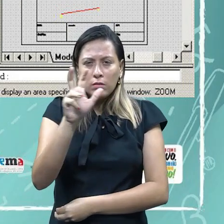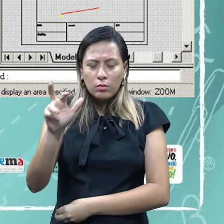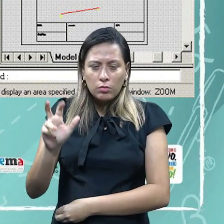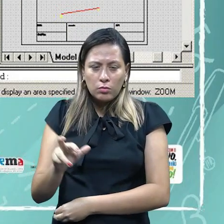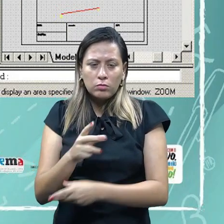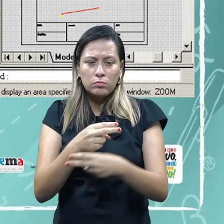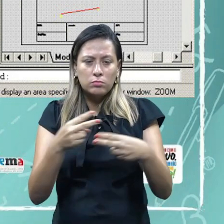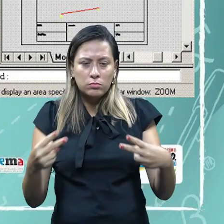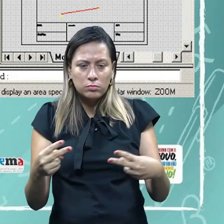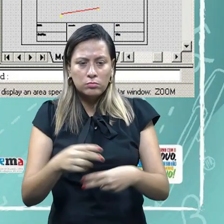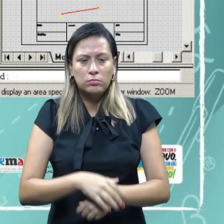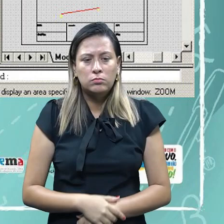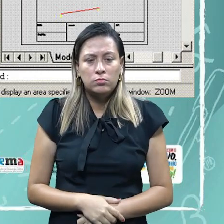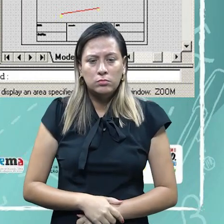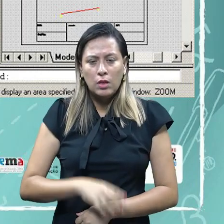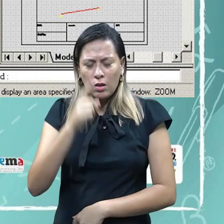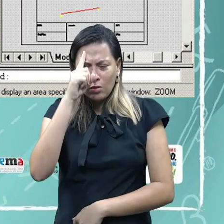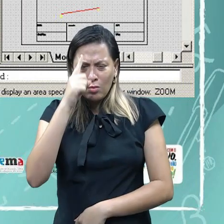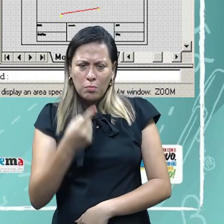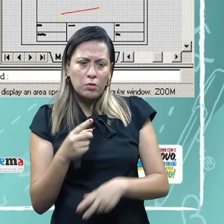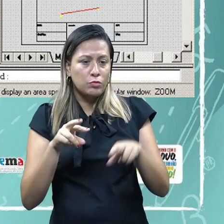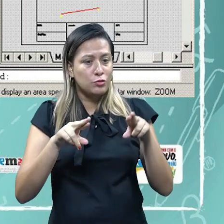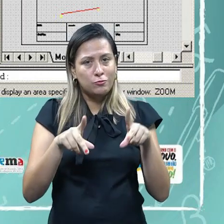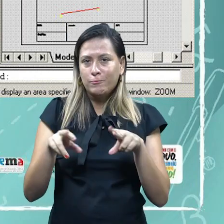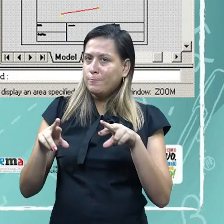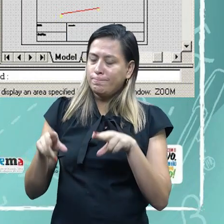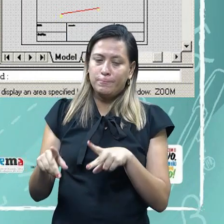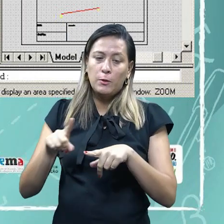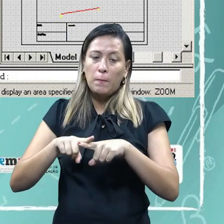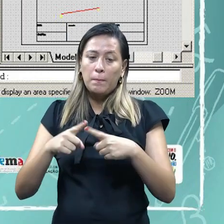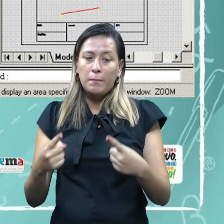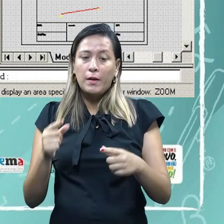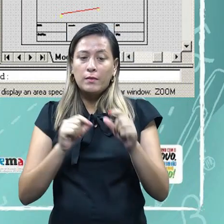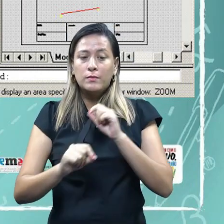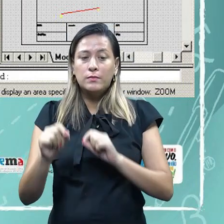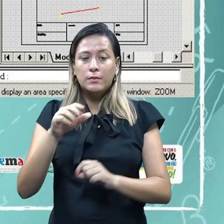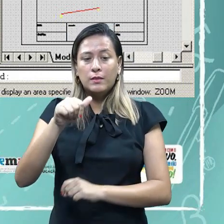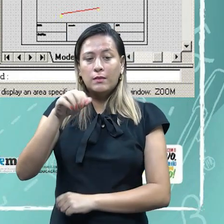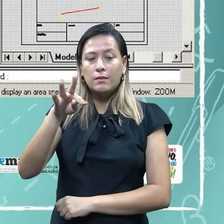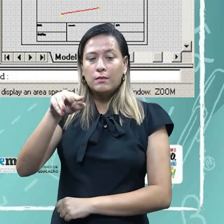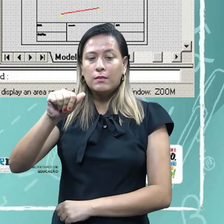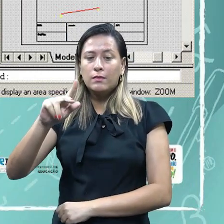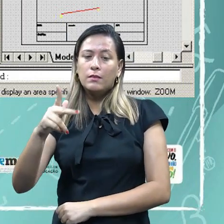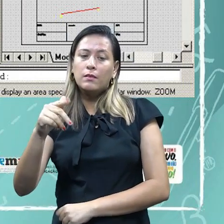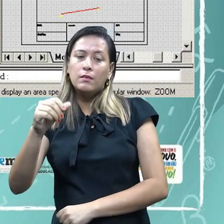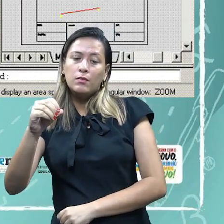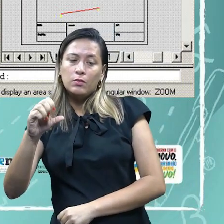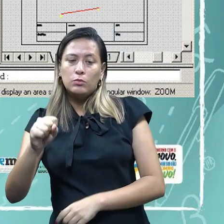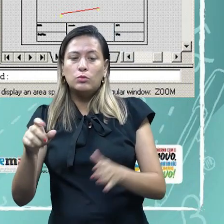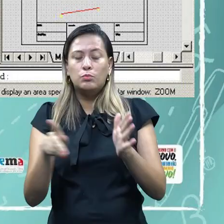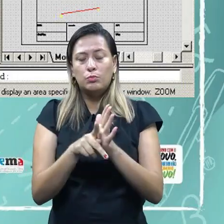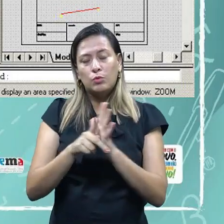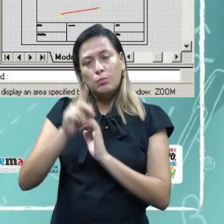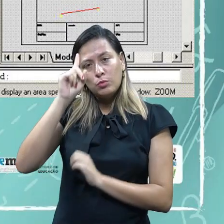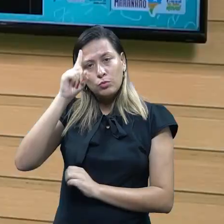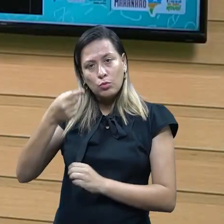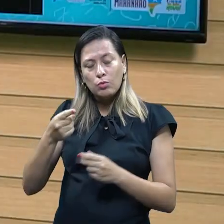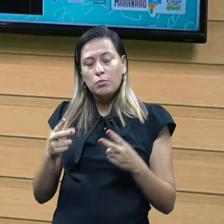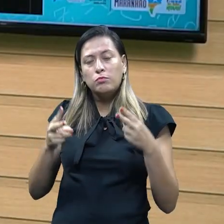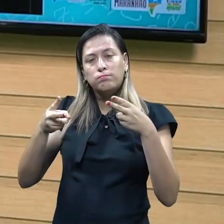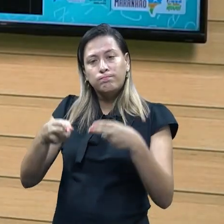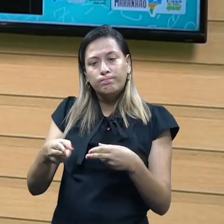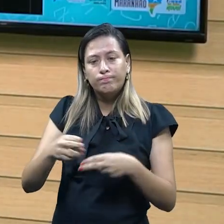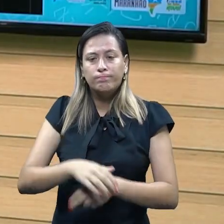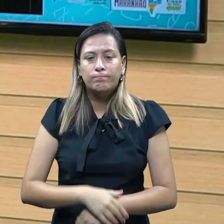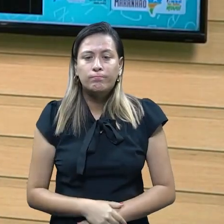ícones, estes correspondem não a comandos diferentes, mas a atalhos para opções do mesmo comando.